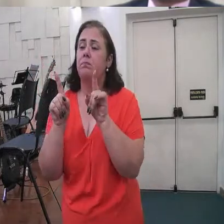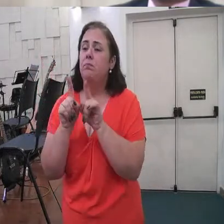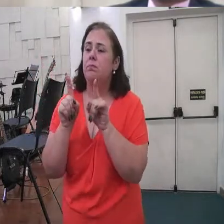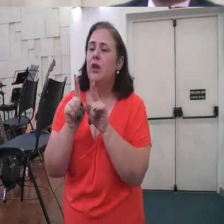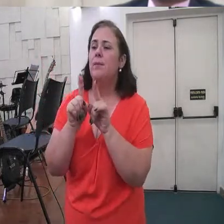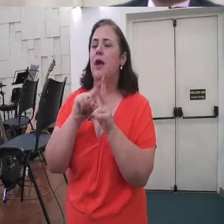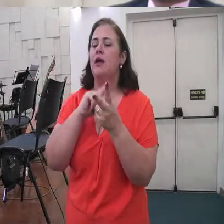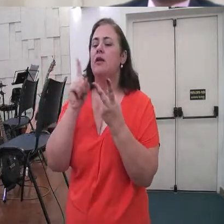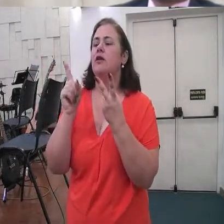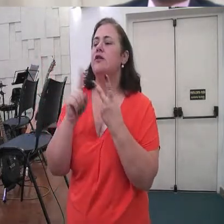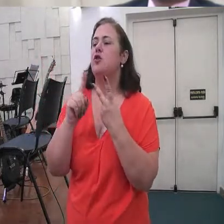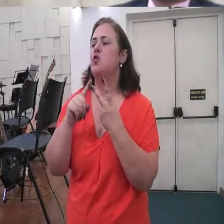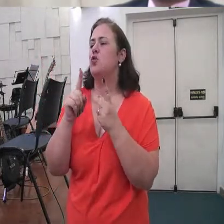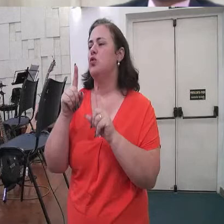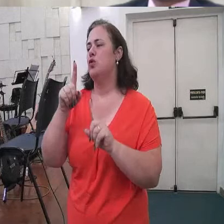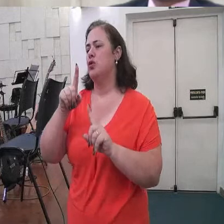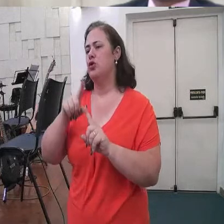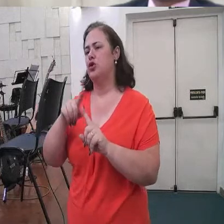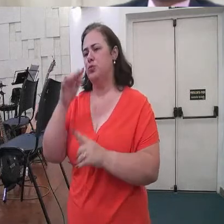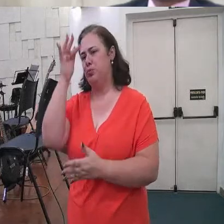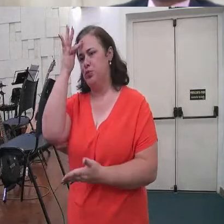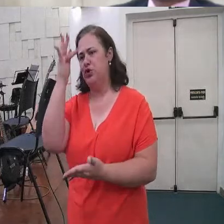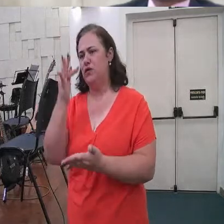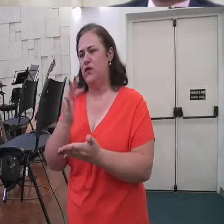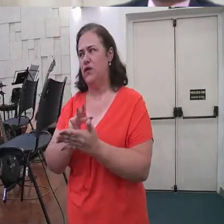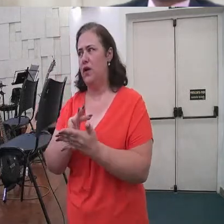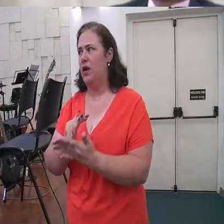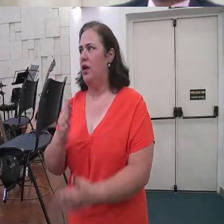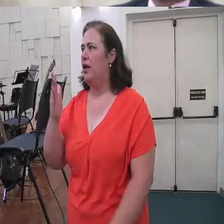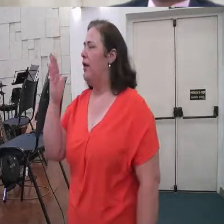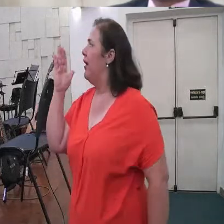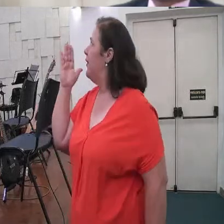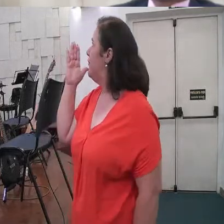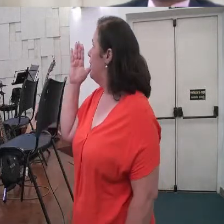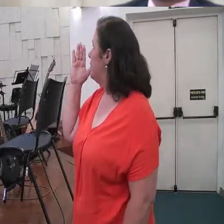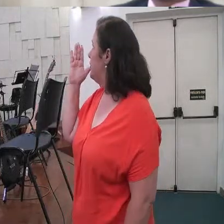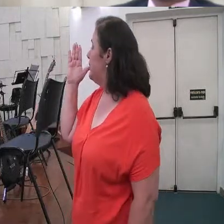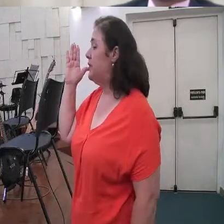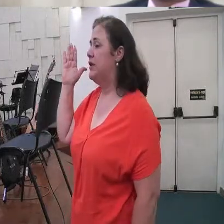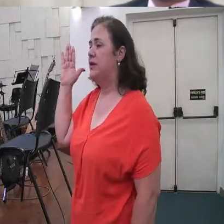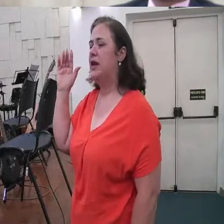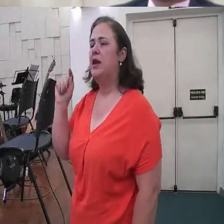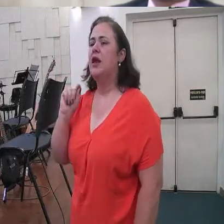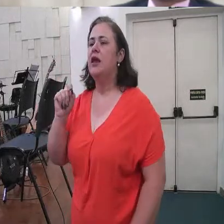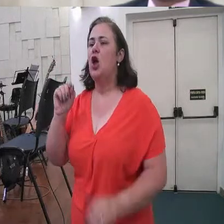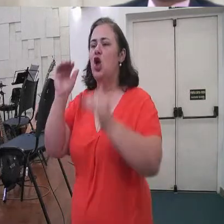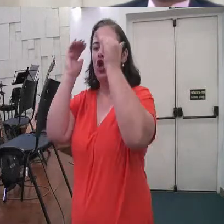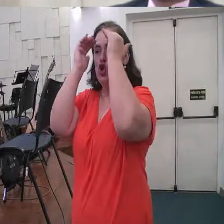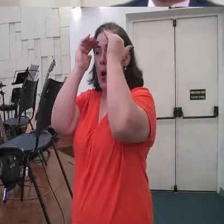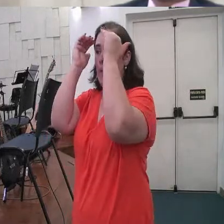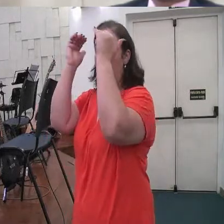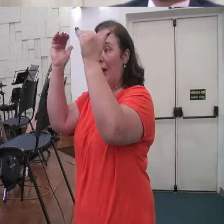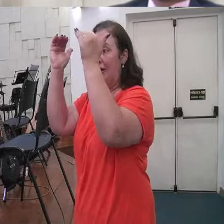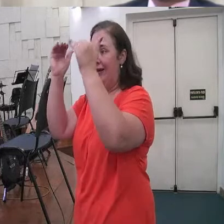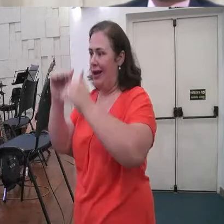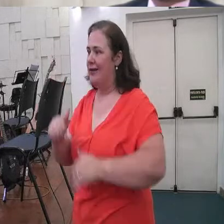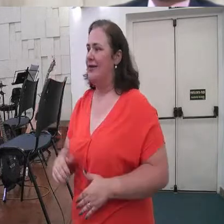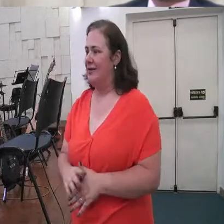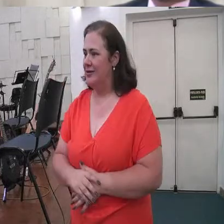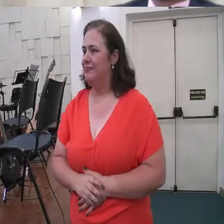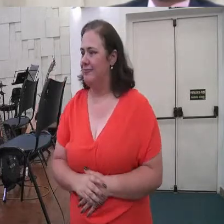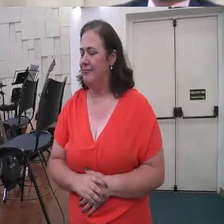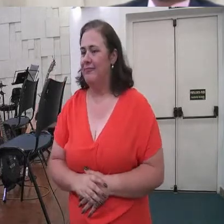E isso é tão importante para nós nos tempos atuais, porque hoje nós estamos vendo tantos engraçadinhos por aí dando ordens em